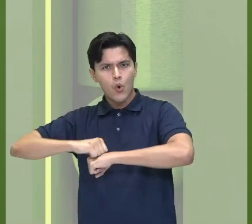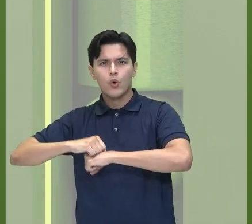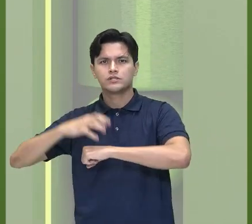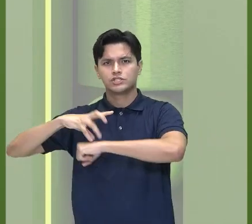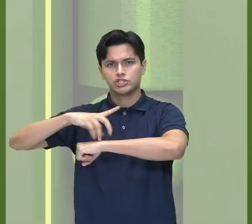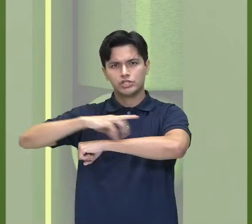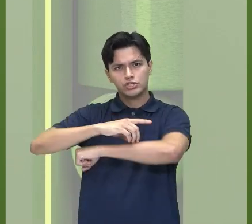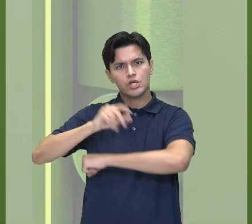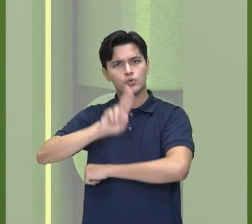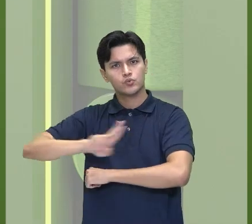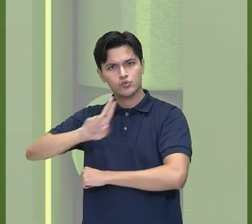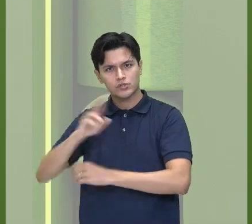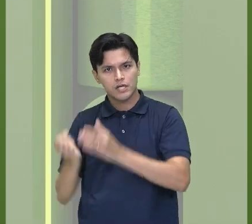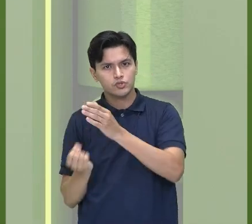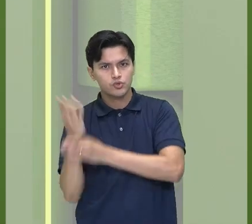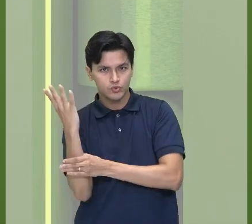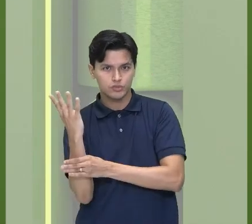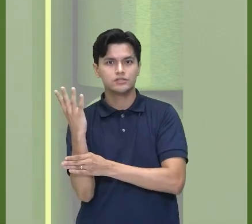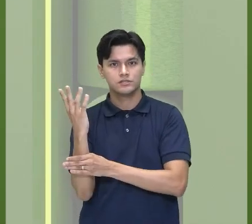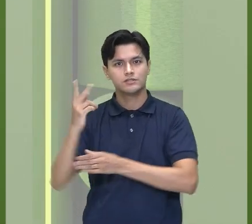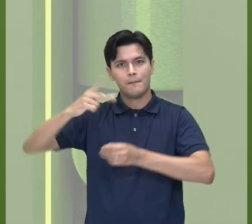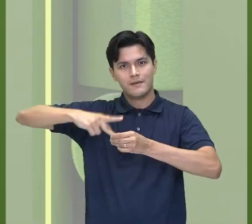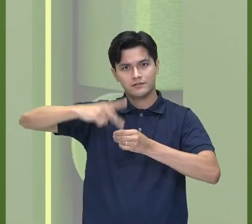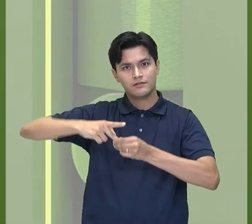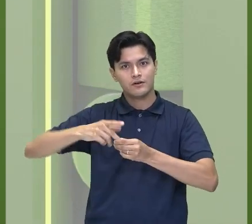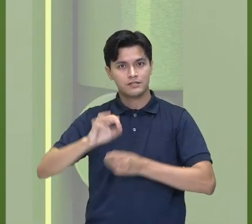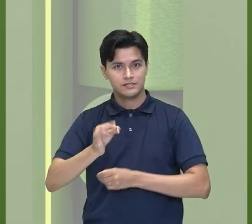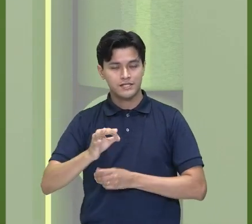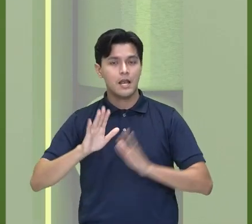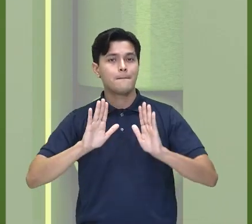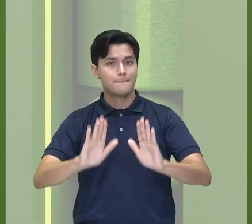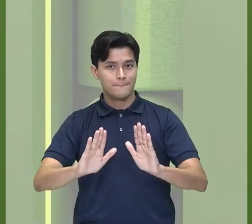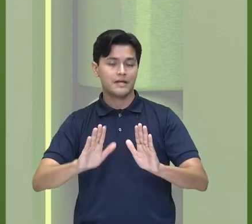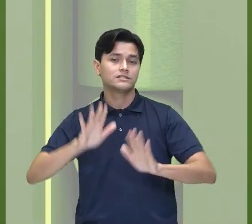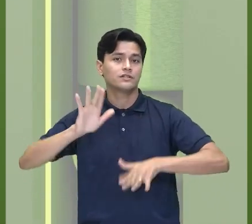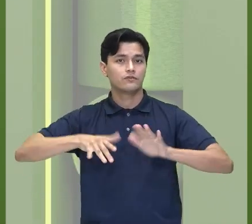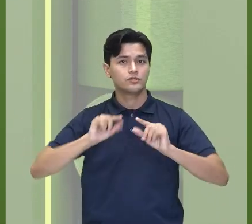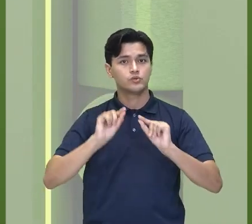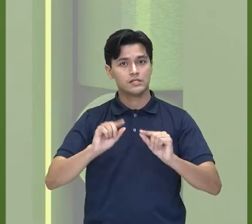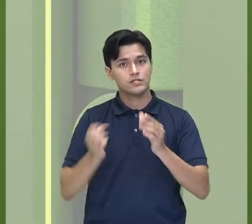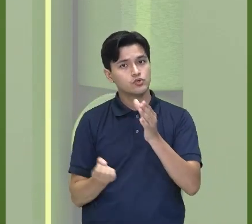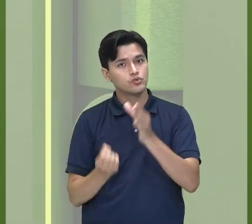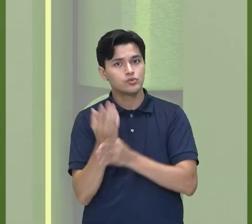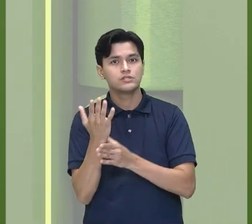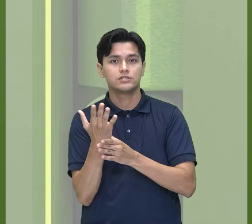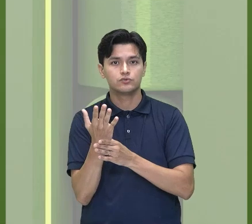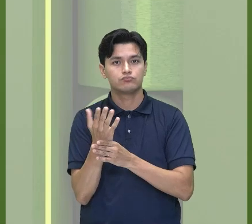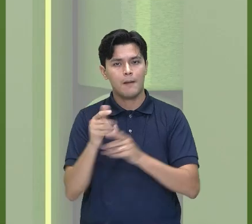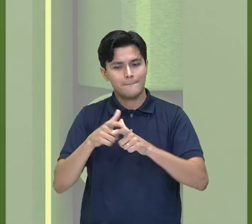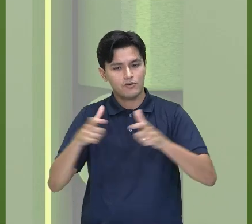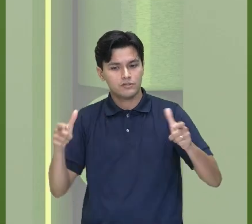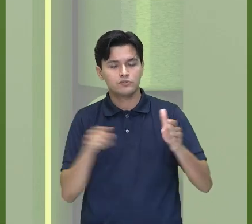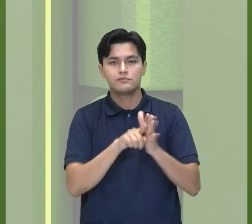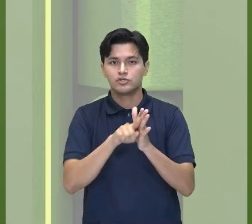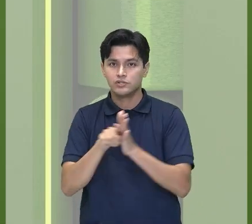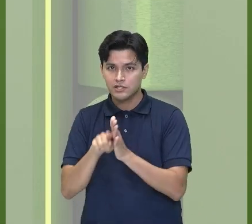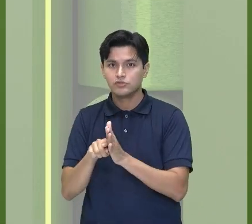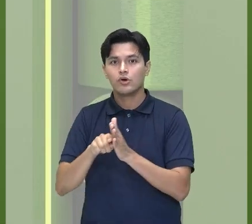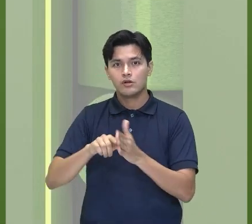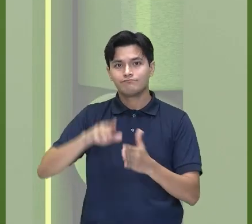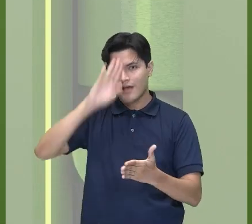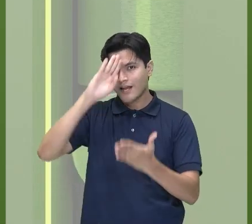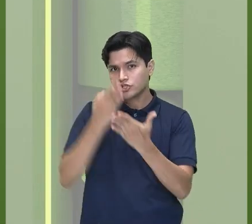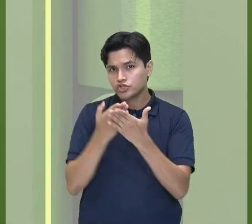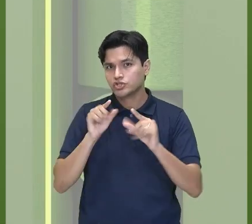de que é mais, né, provável que tenha sido formado a partir de plantas, de vegetais ali bem antigos,